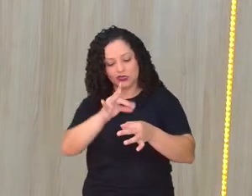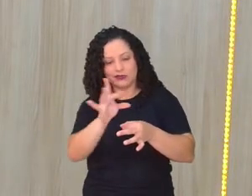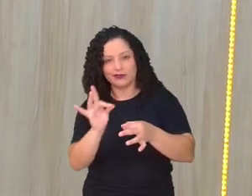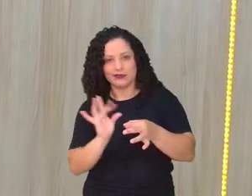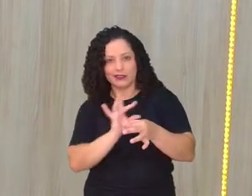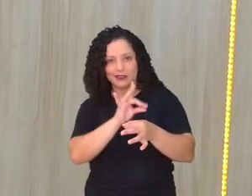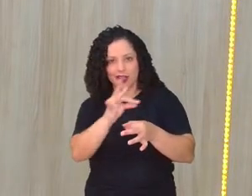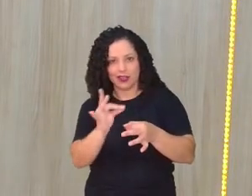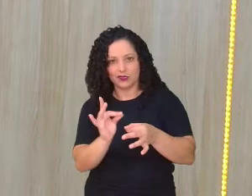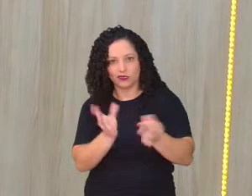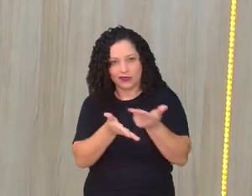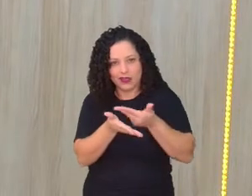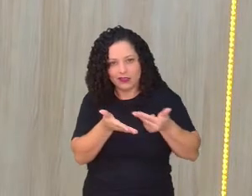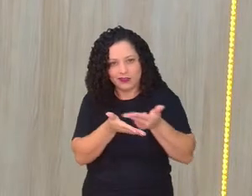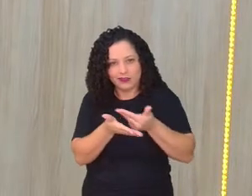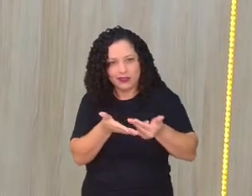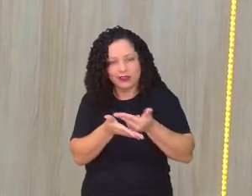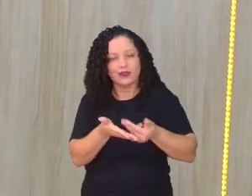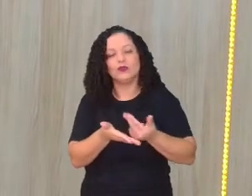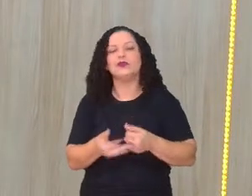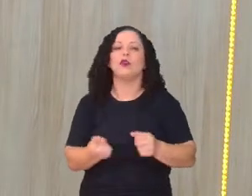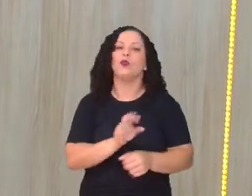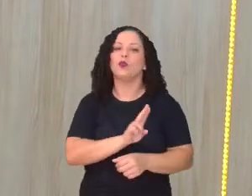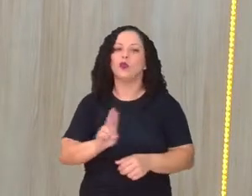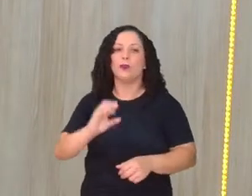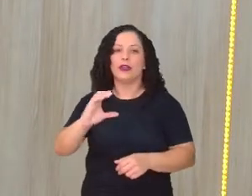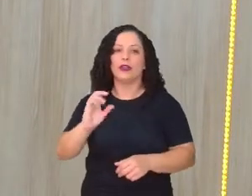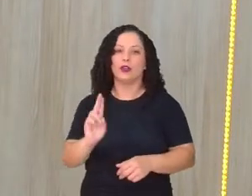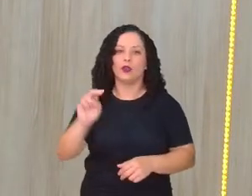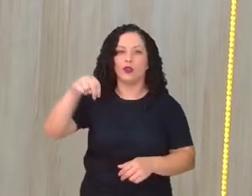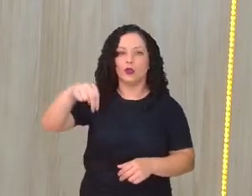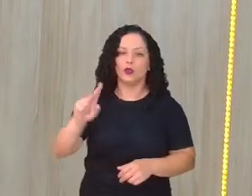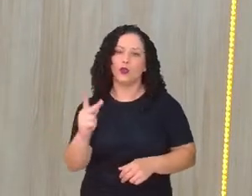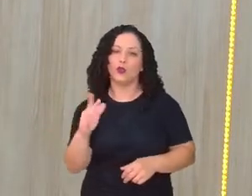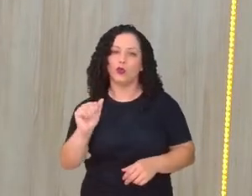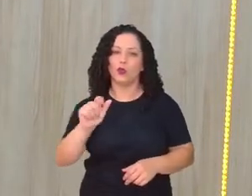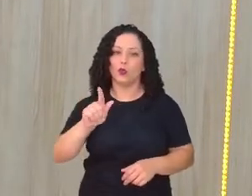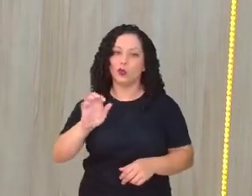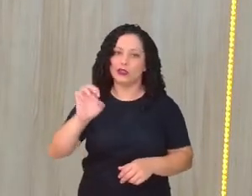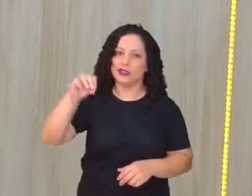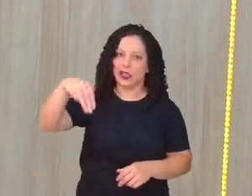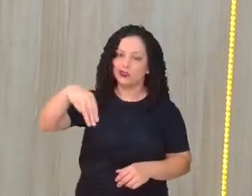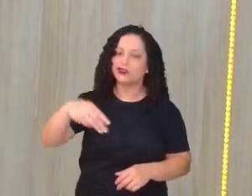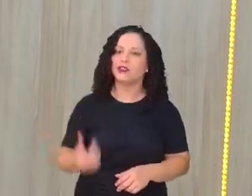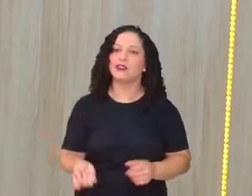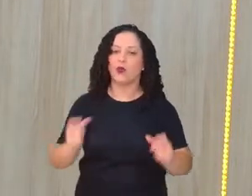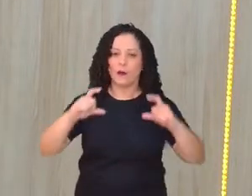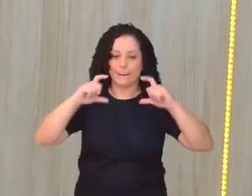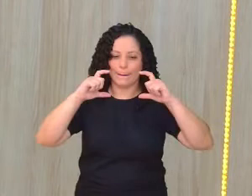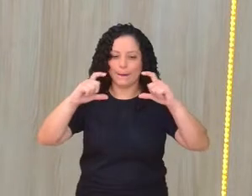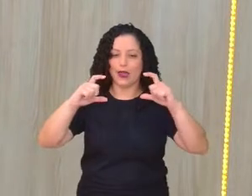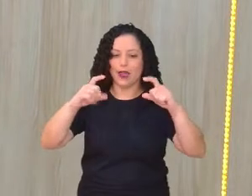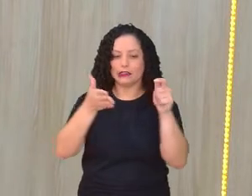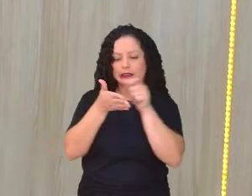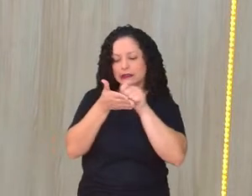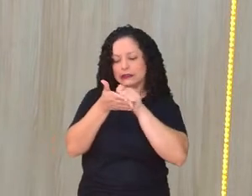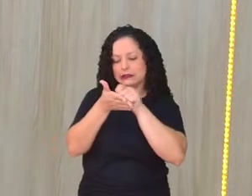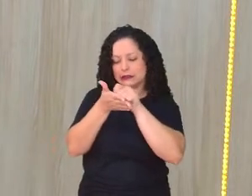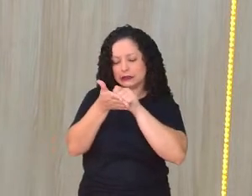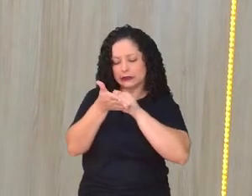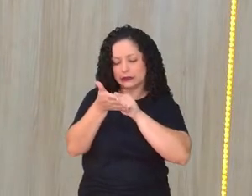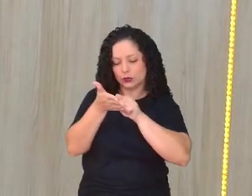moeda. Isso é um processo de cunhagem. Então eles pegavam uma tabuinha de barro, um estilete, eles iam cavando ali os símbolos,